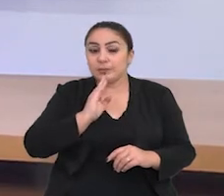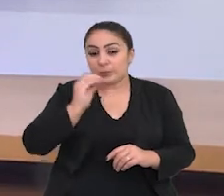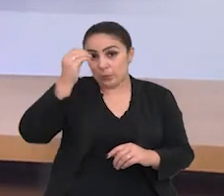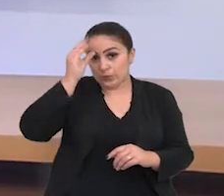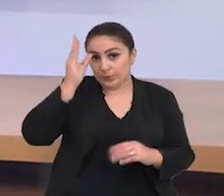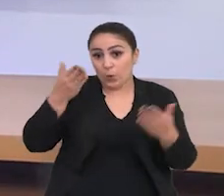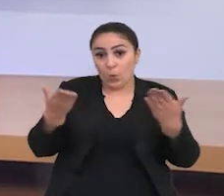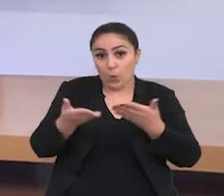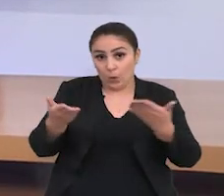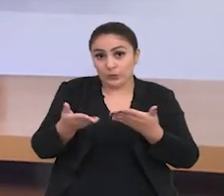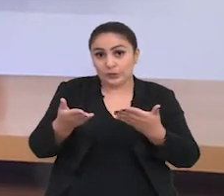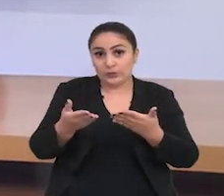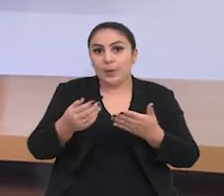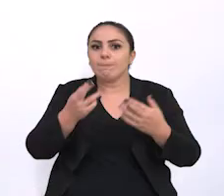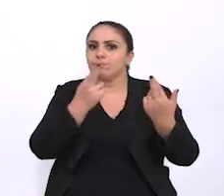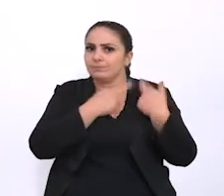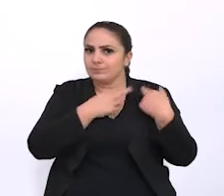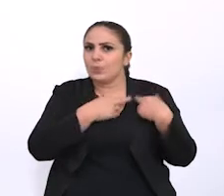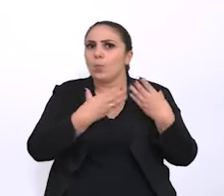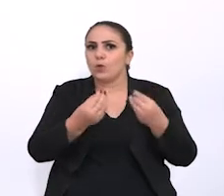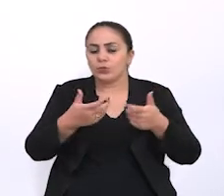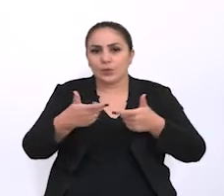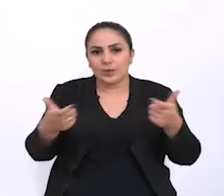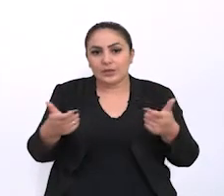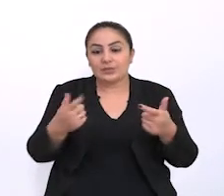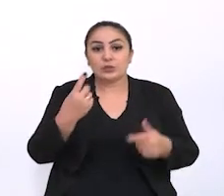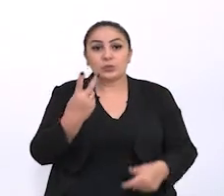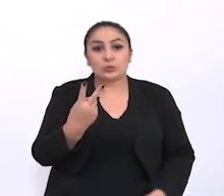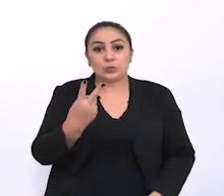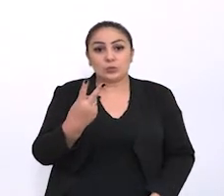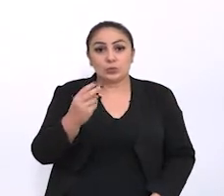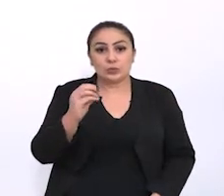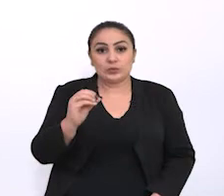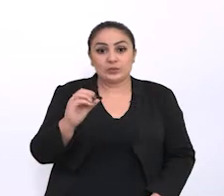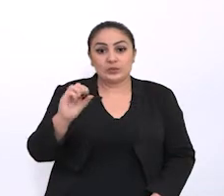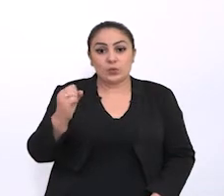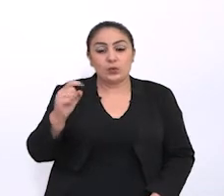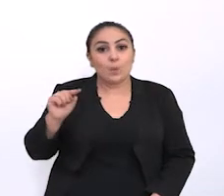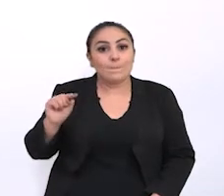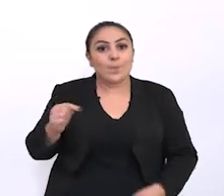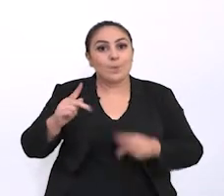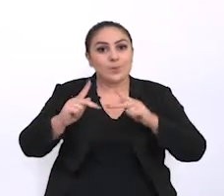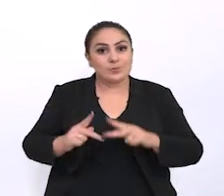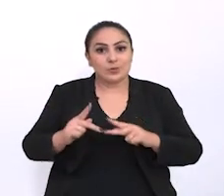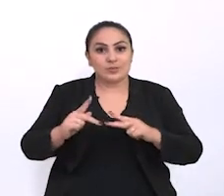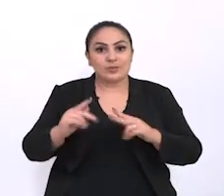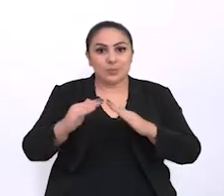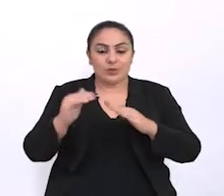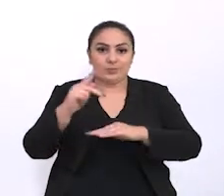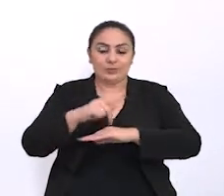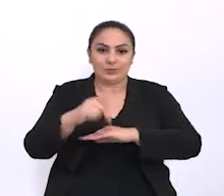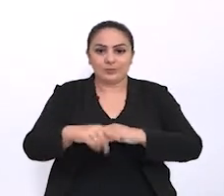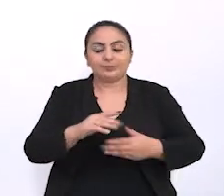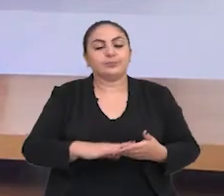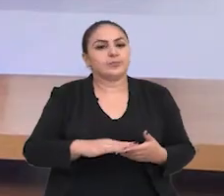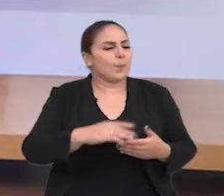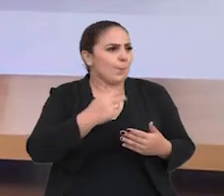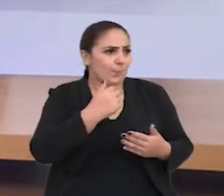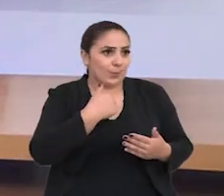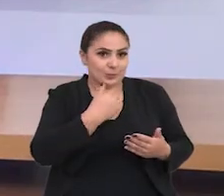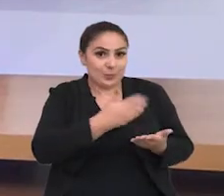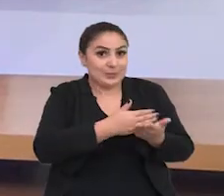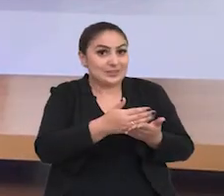que hoje tem uma grande responsabilidade com 208 mil habitantes da cidade de Passo Fundo. Bom, eu não posso